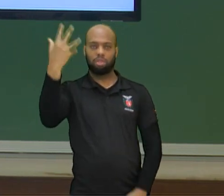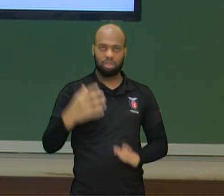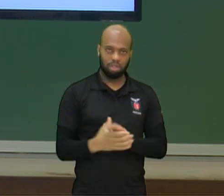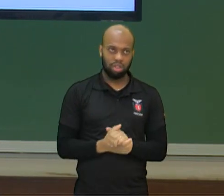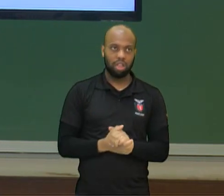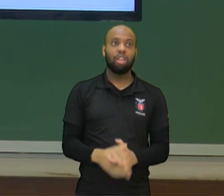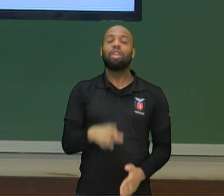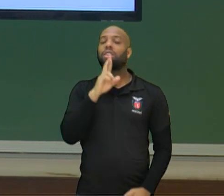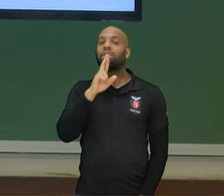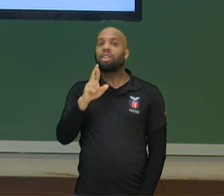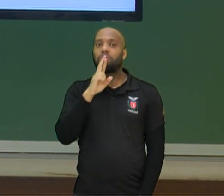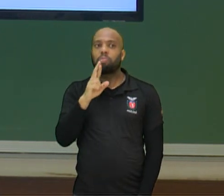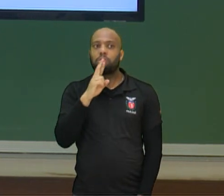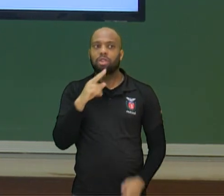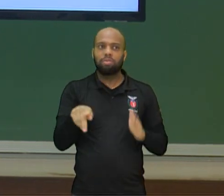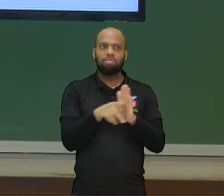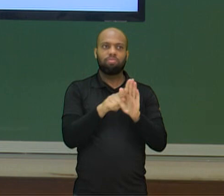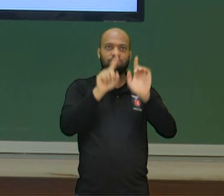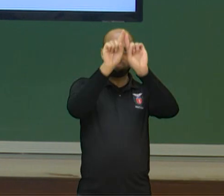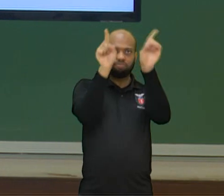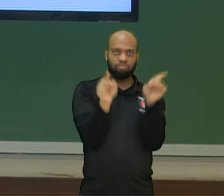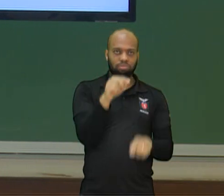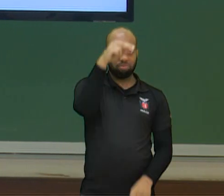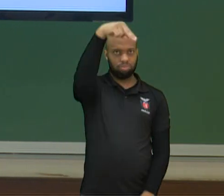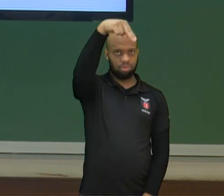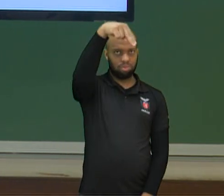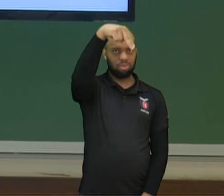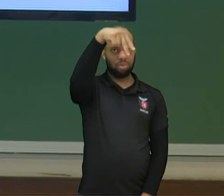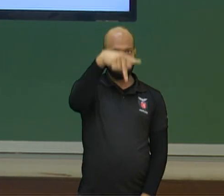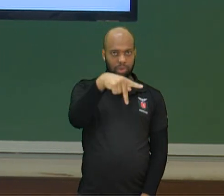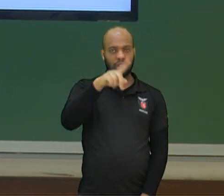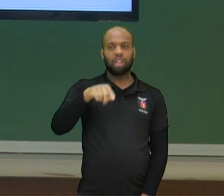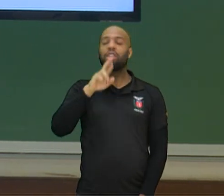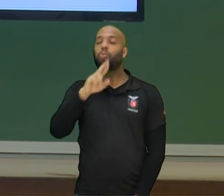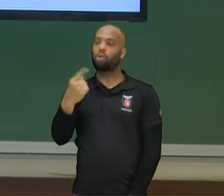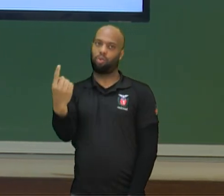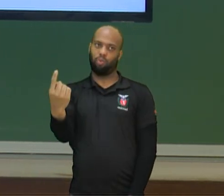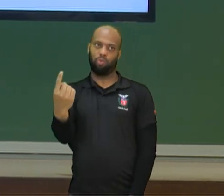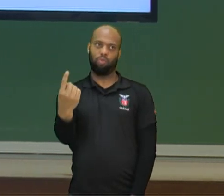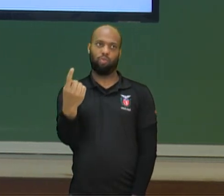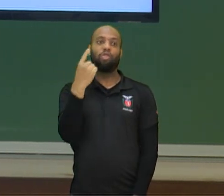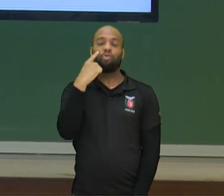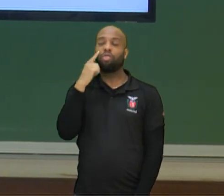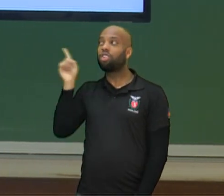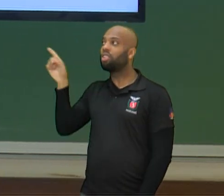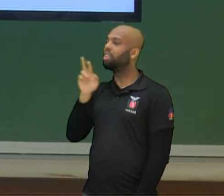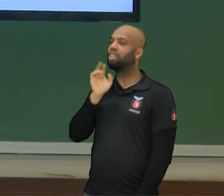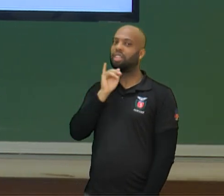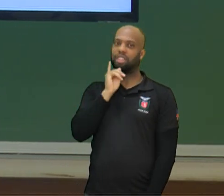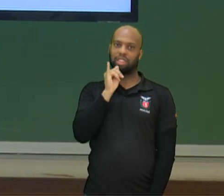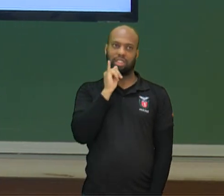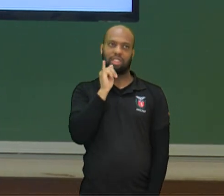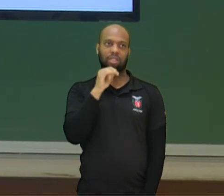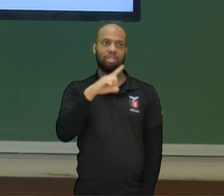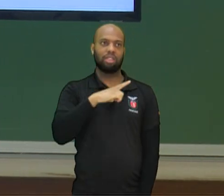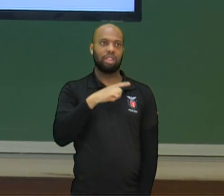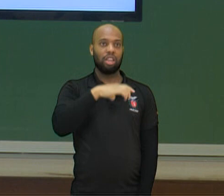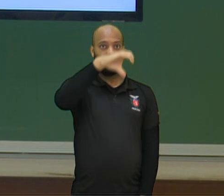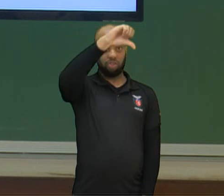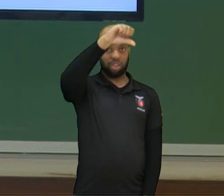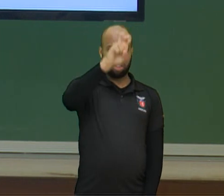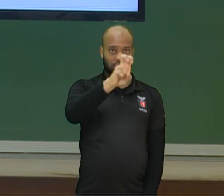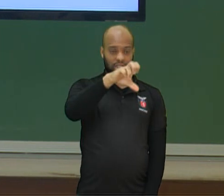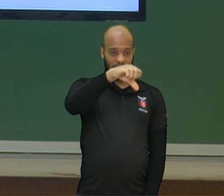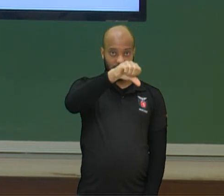O resultado do meu binomial será igual a 1. Vejamos esse exemplo aqui. Binomial de